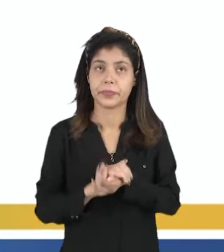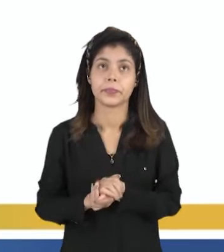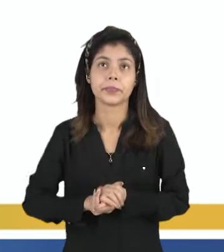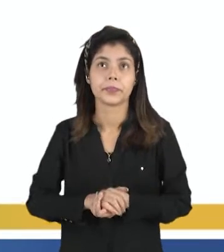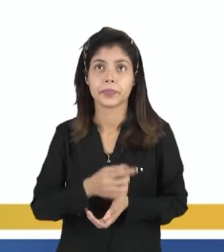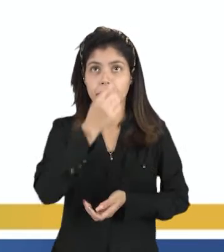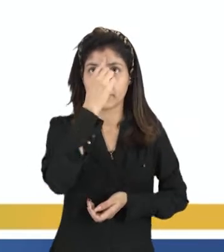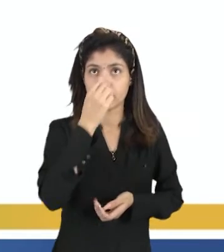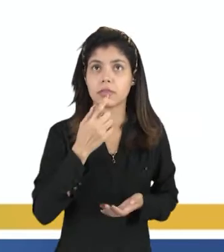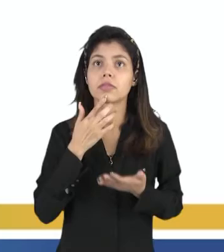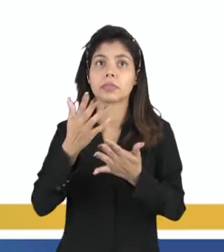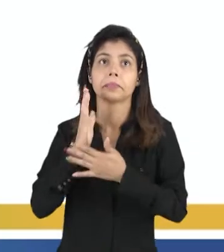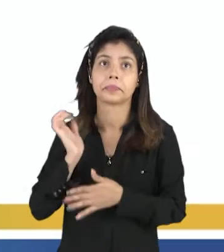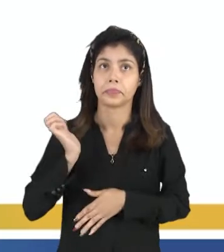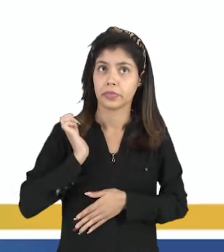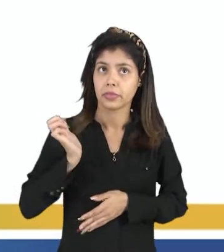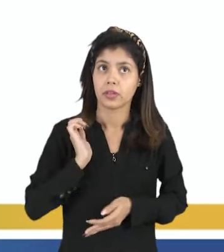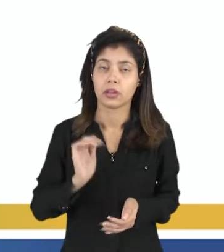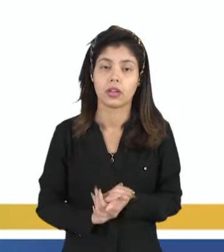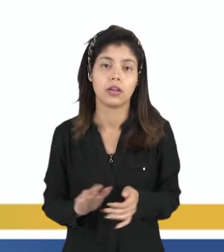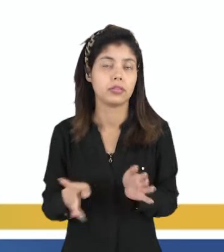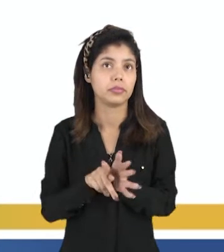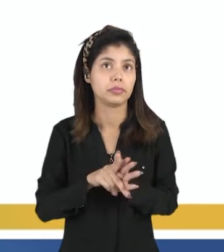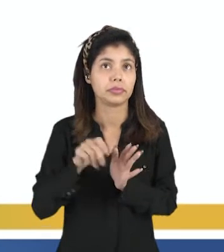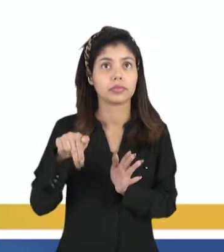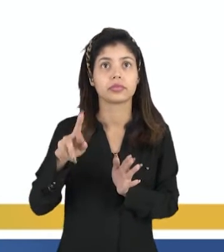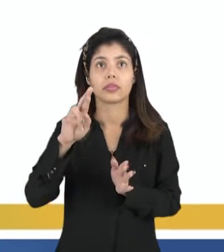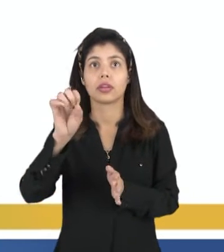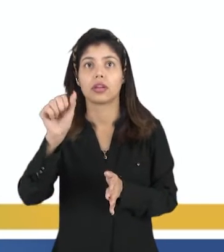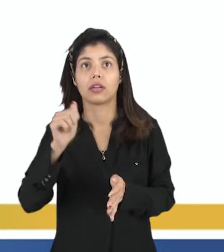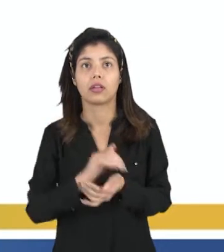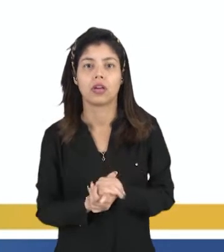ver na imagem. Ela é rica em terminações nervosas, ou seja,